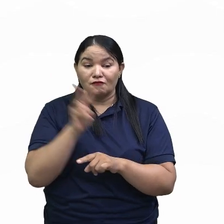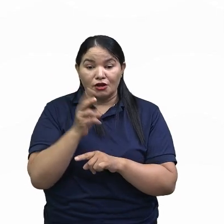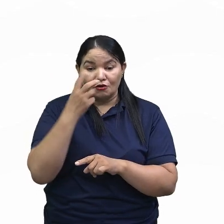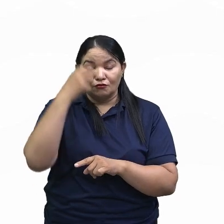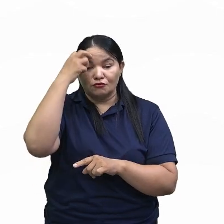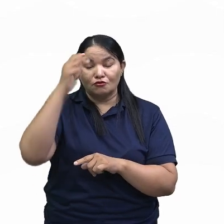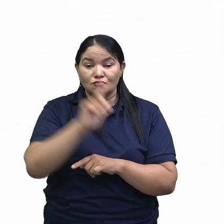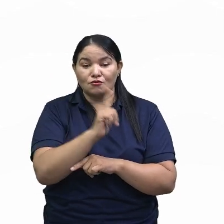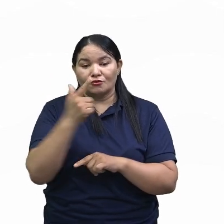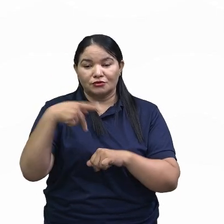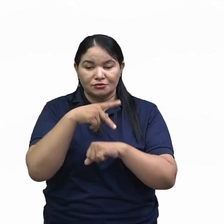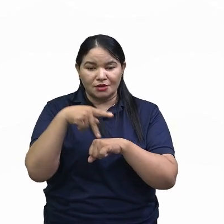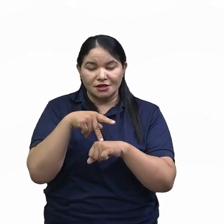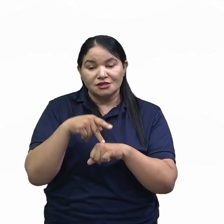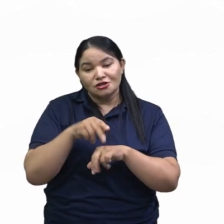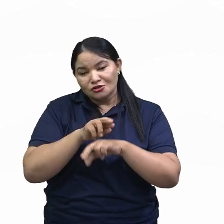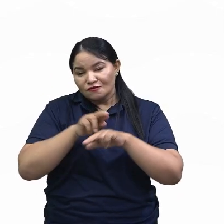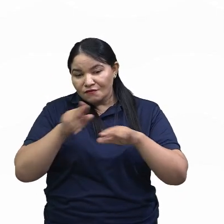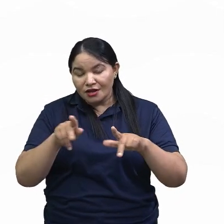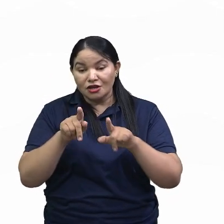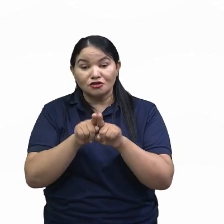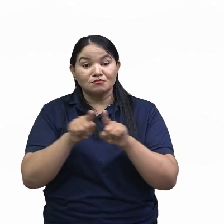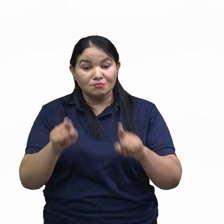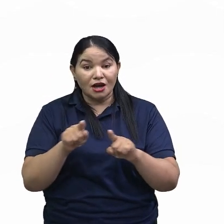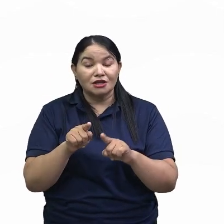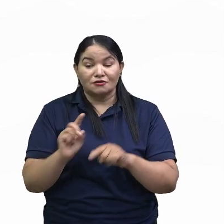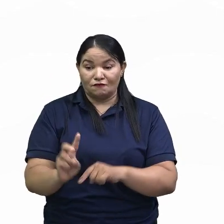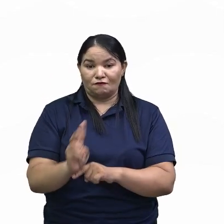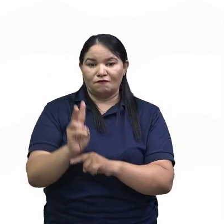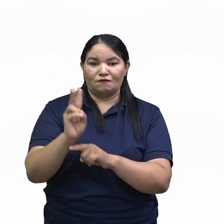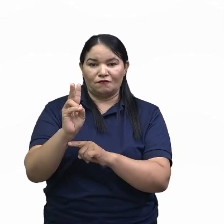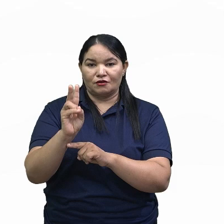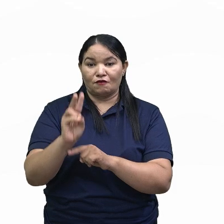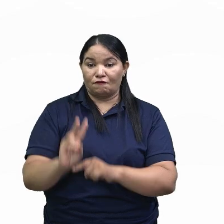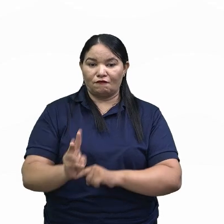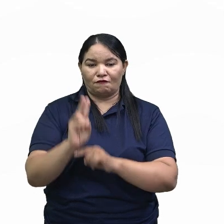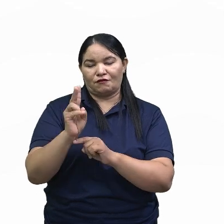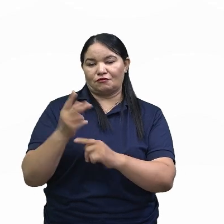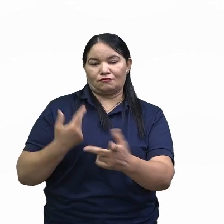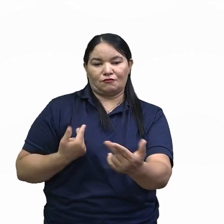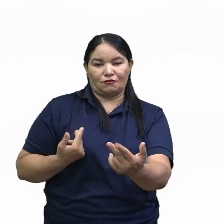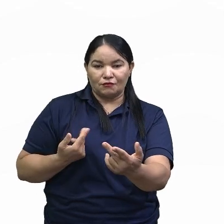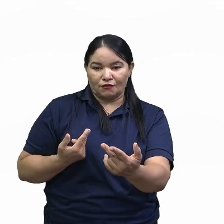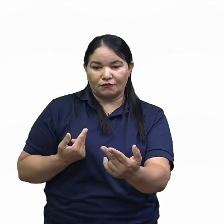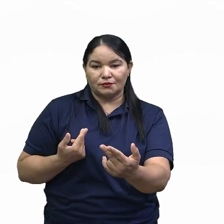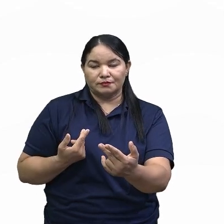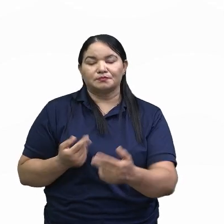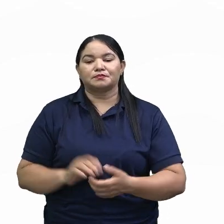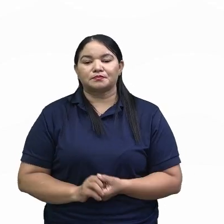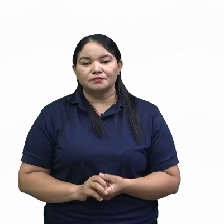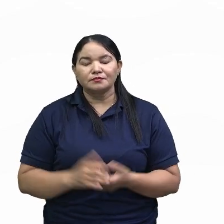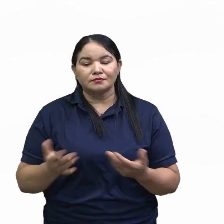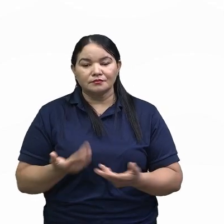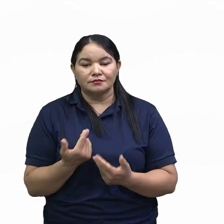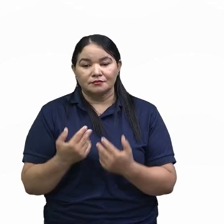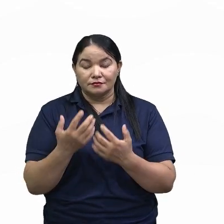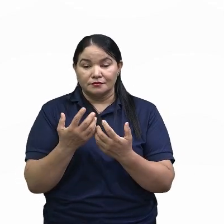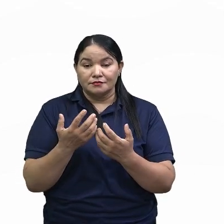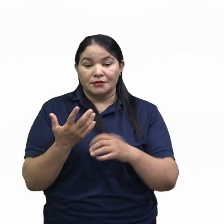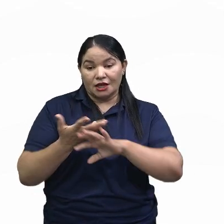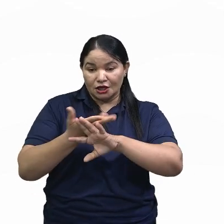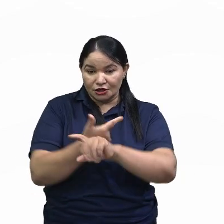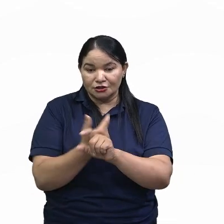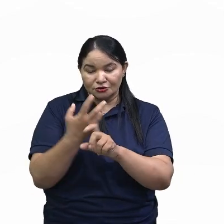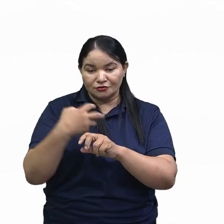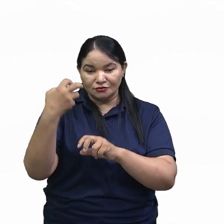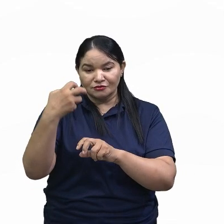algo diferente, mas com o mesmo valor que a nossa. Então, a interculturalidade, ela vai